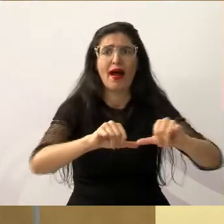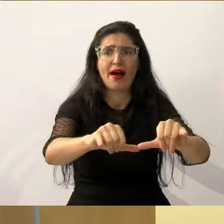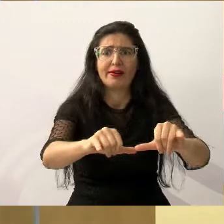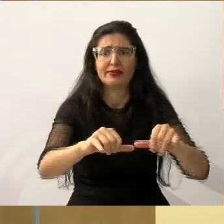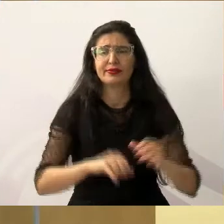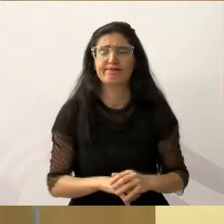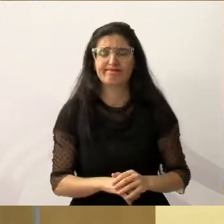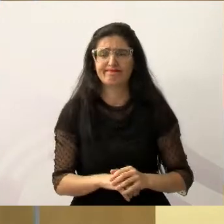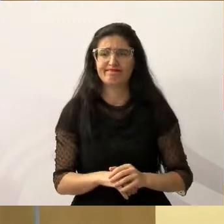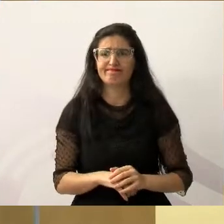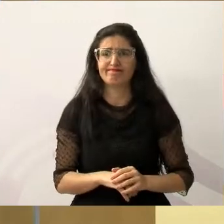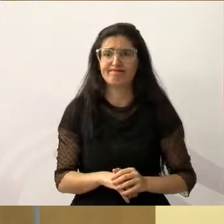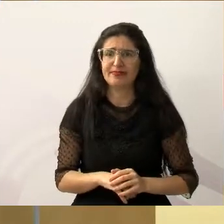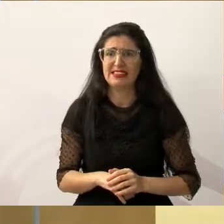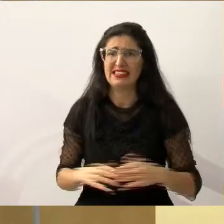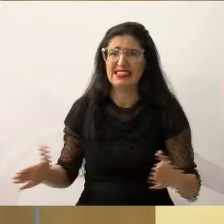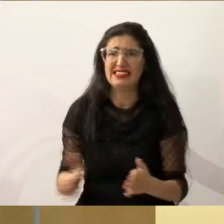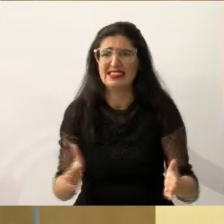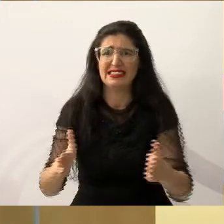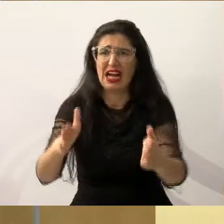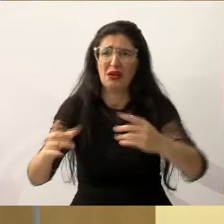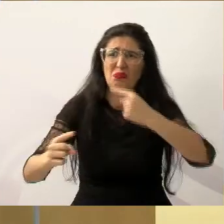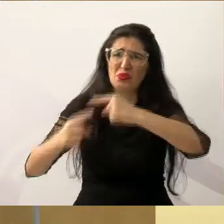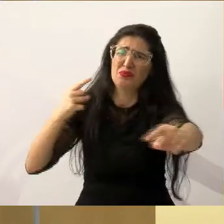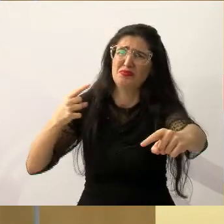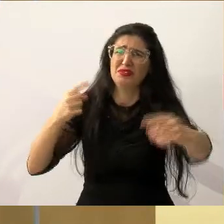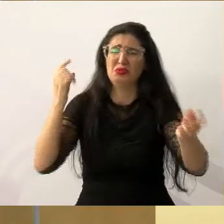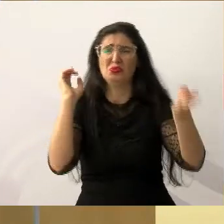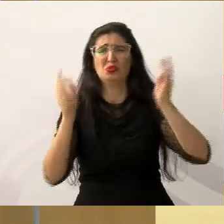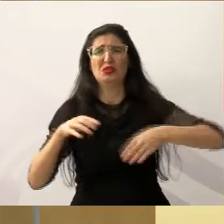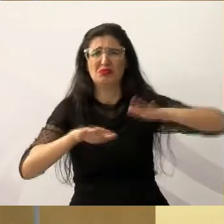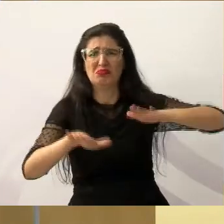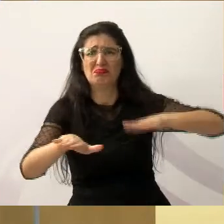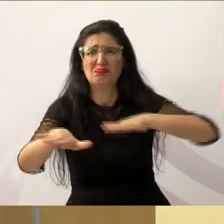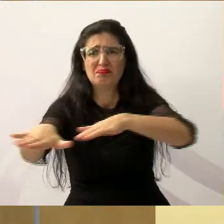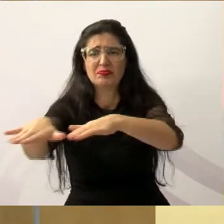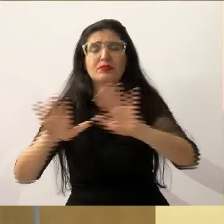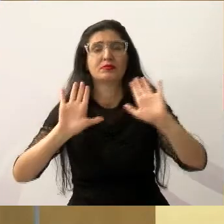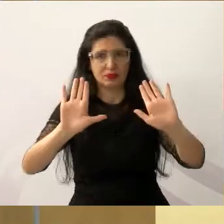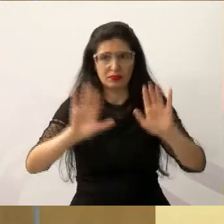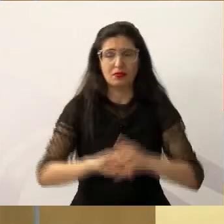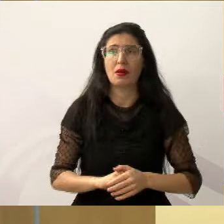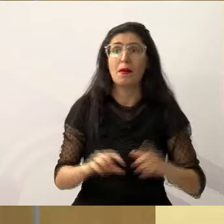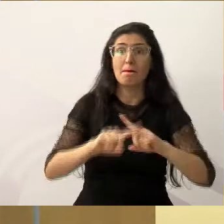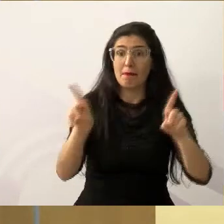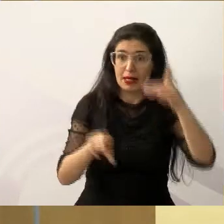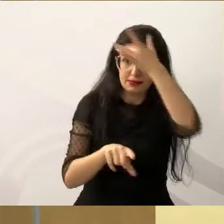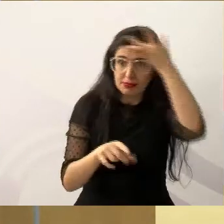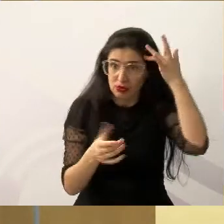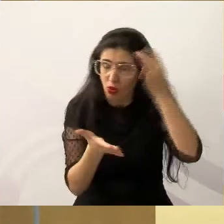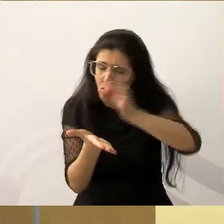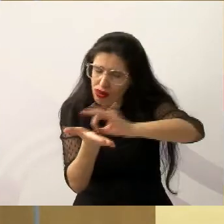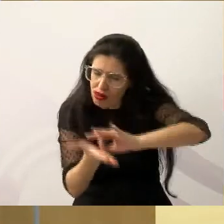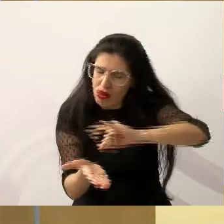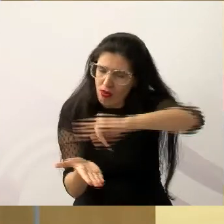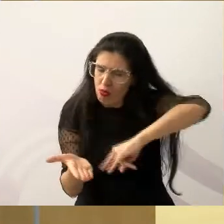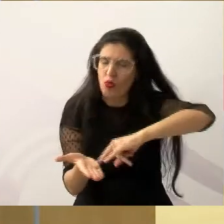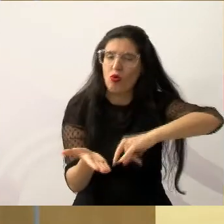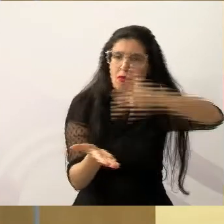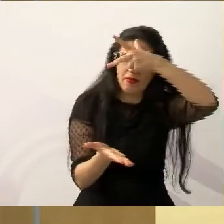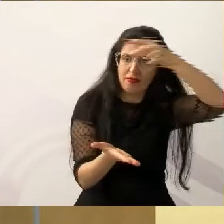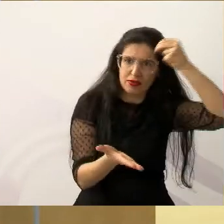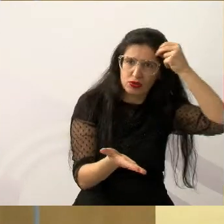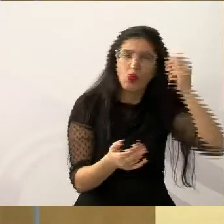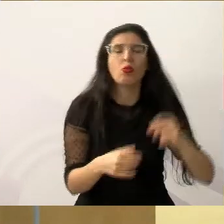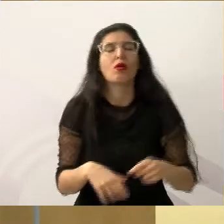será feita da seguinte forma: aquelas pessoas cadastradas, e aí quero cumprimentar o entendimento de todos